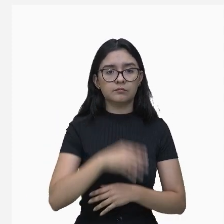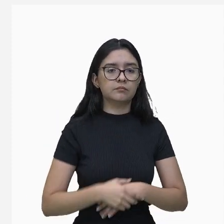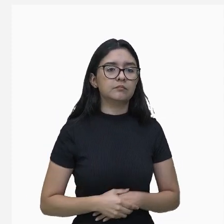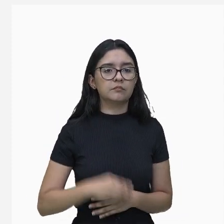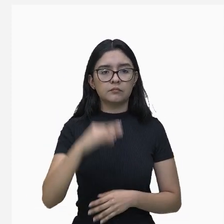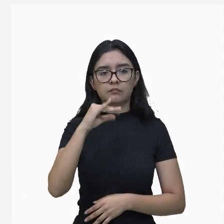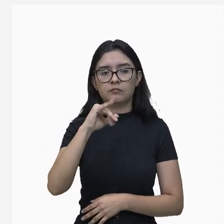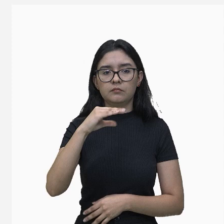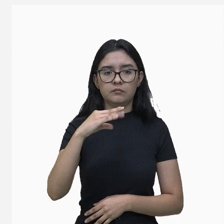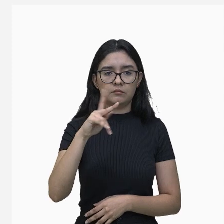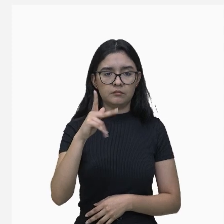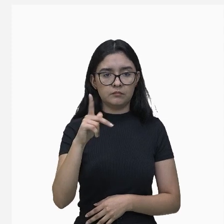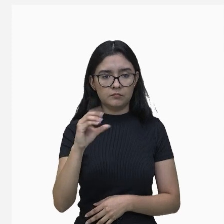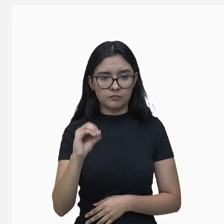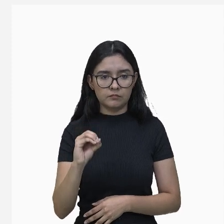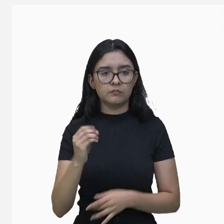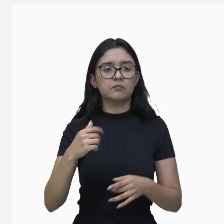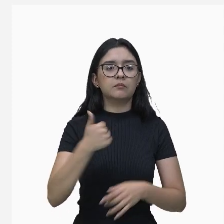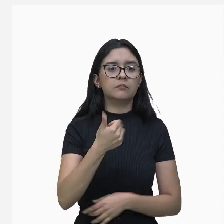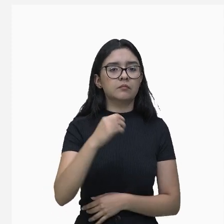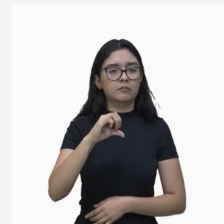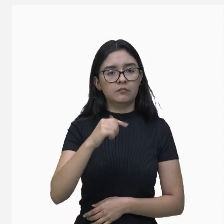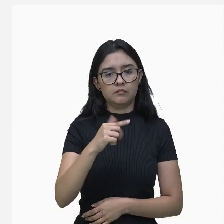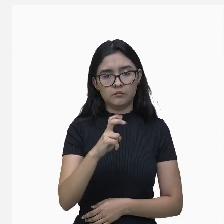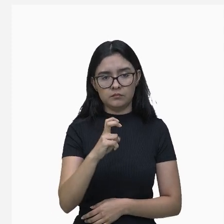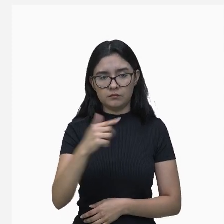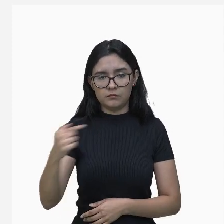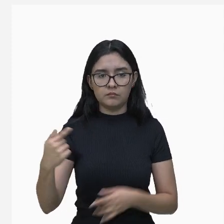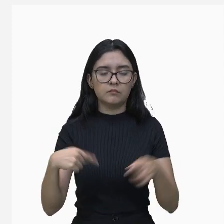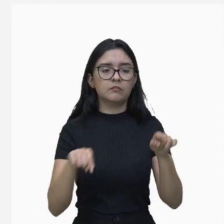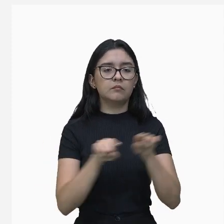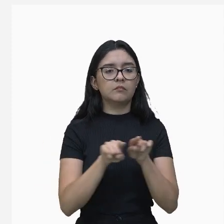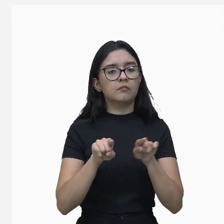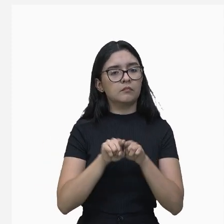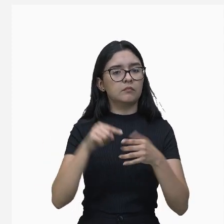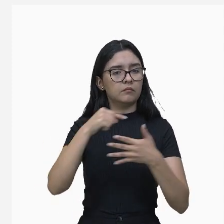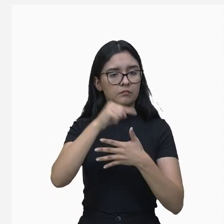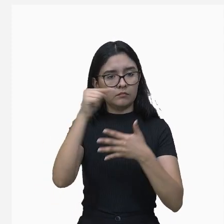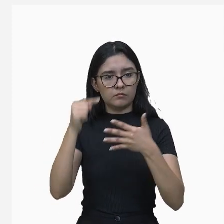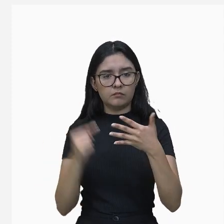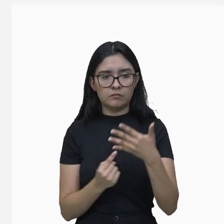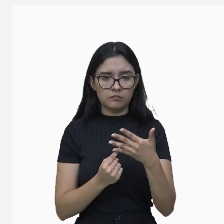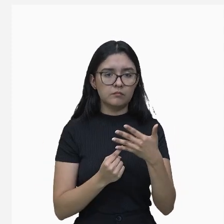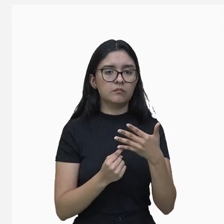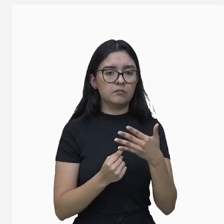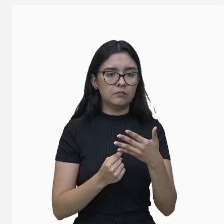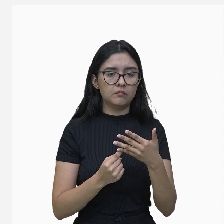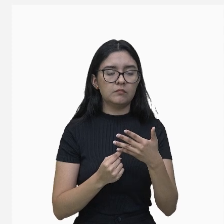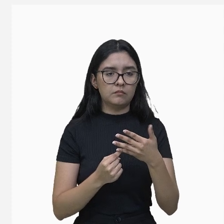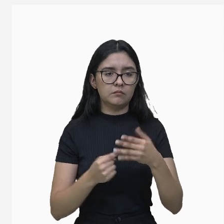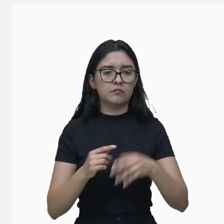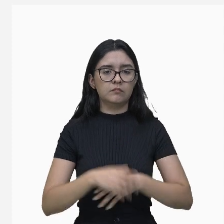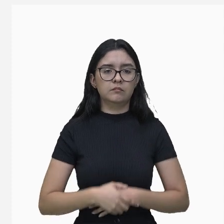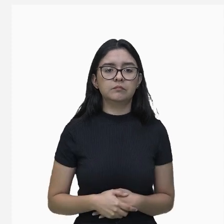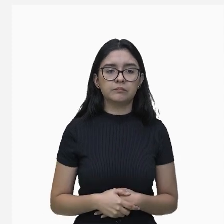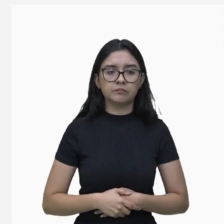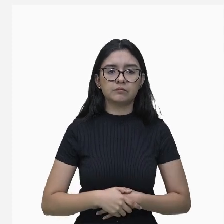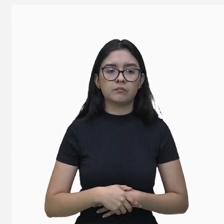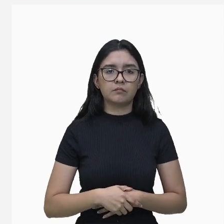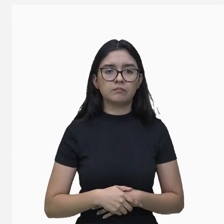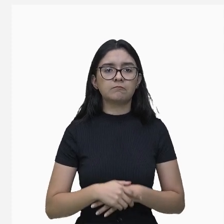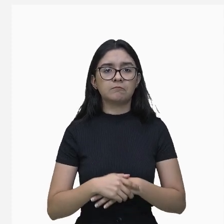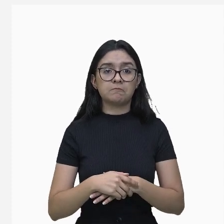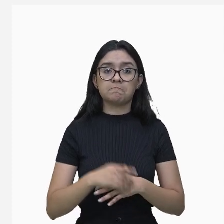de 1957, Lição das Coisas, Antologia Poética, Mundo Vasto